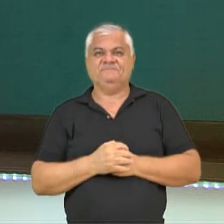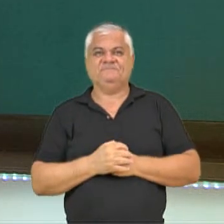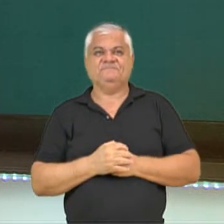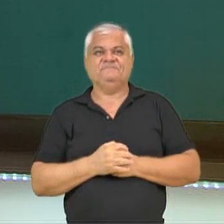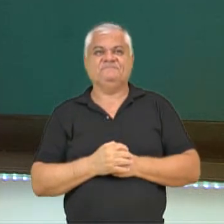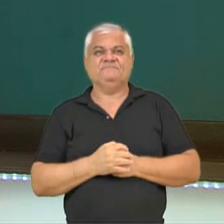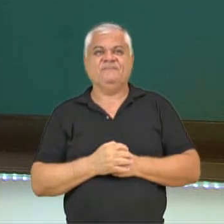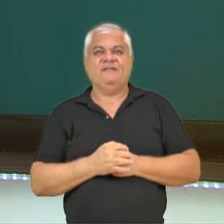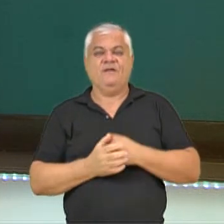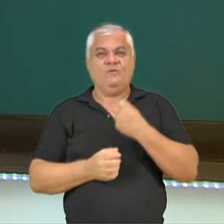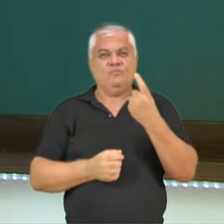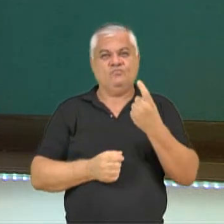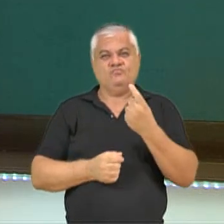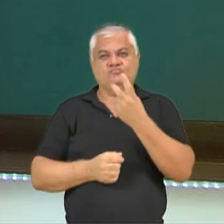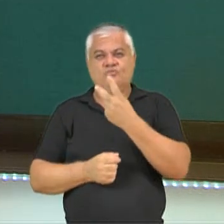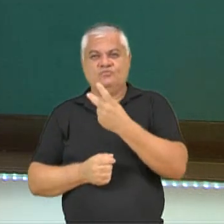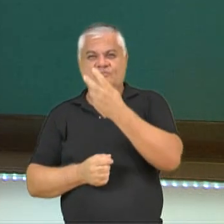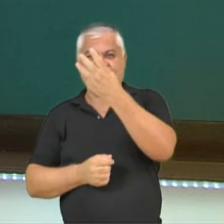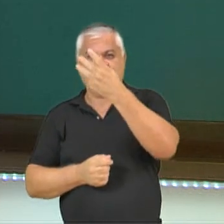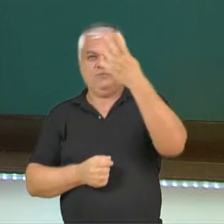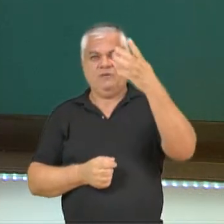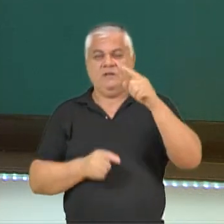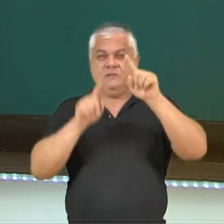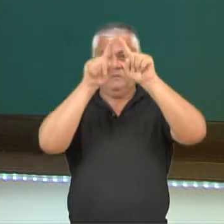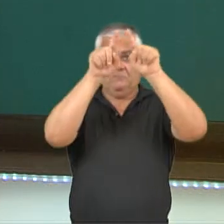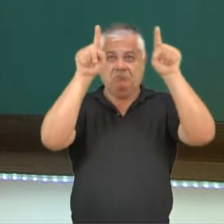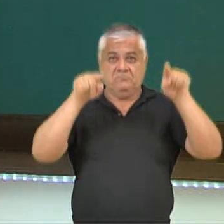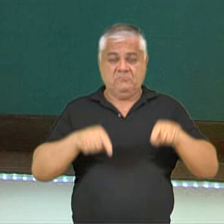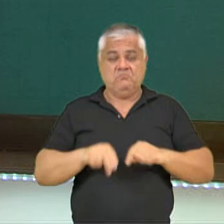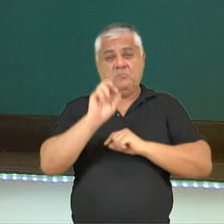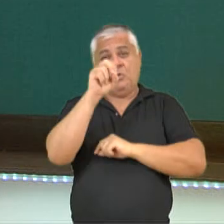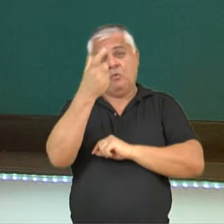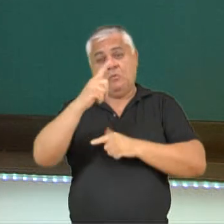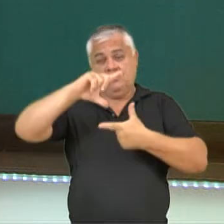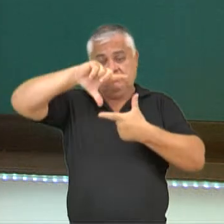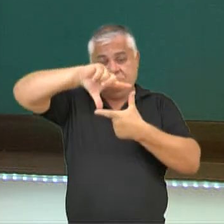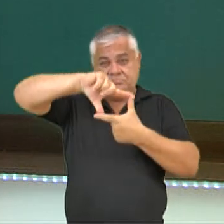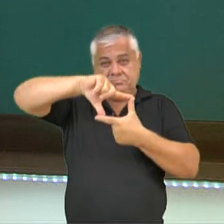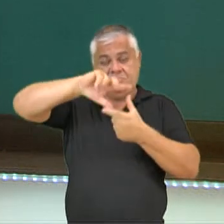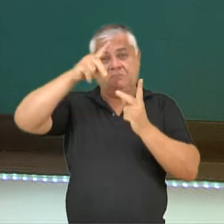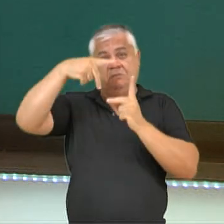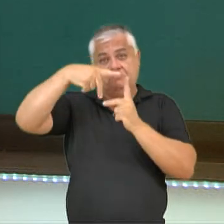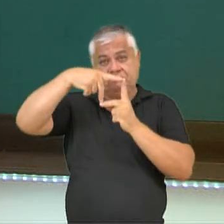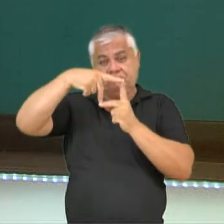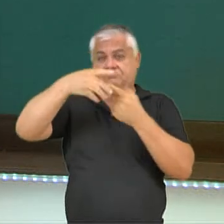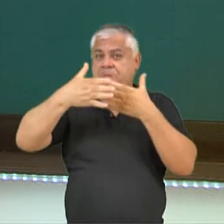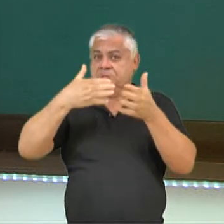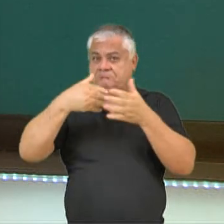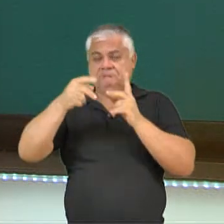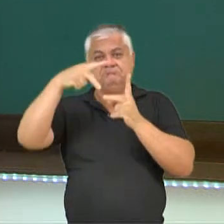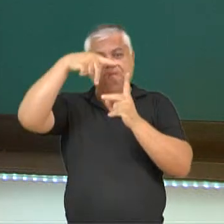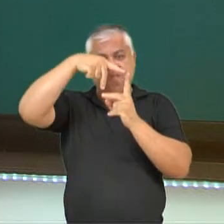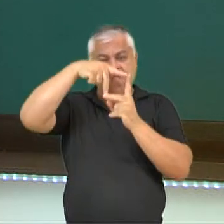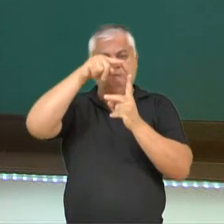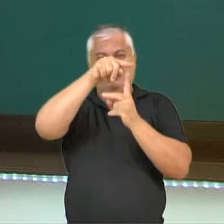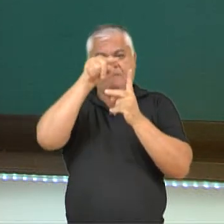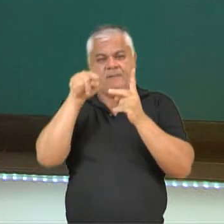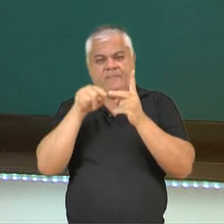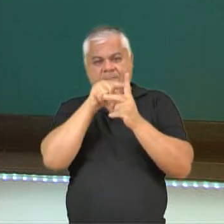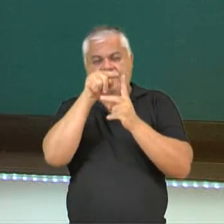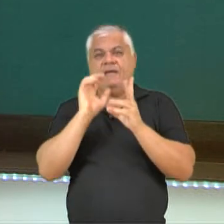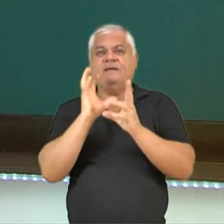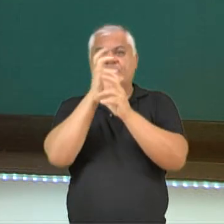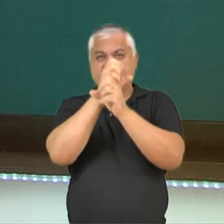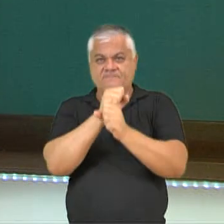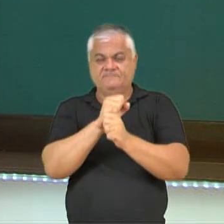Lembrando que tanto para quadrado quanto para retângulo, a área é base vezes altura. No caso do quadrado, é lado vezes lado, porque a